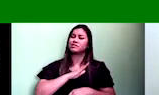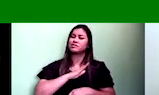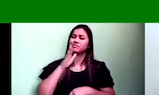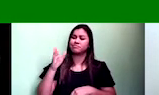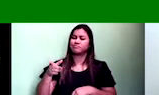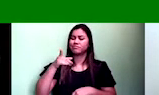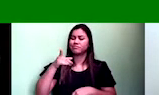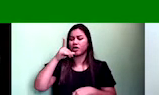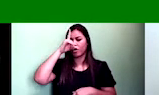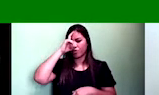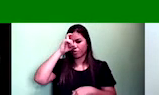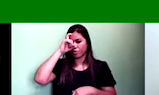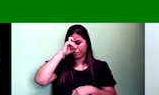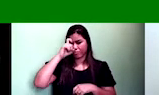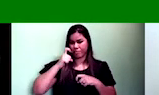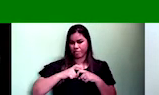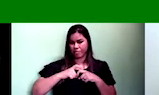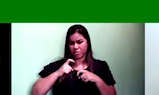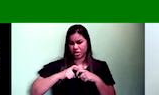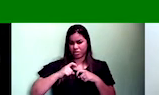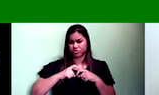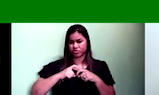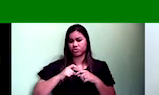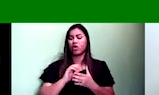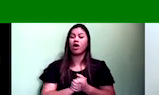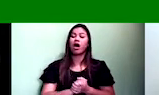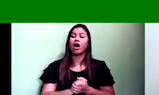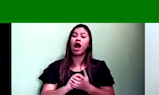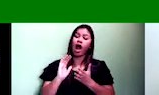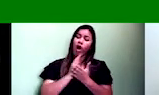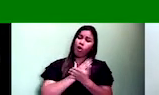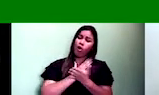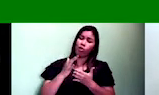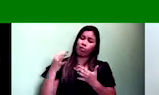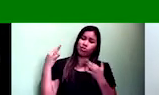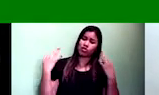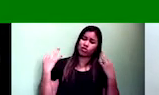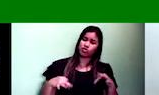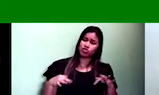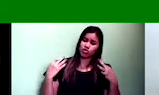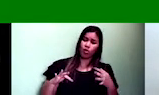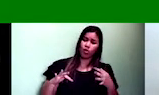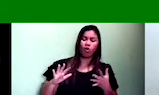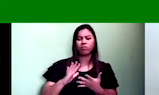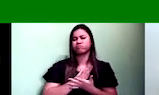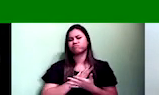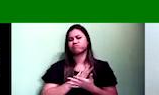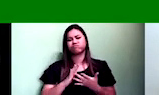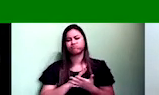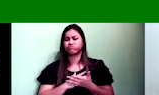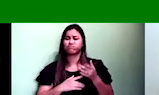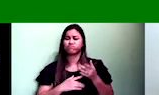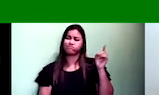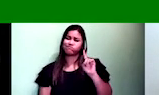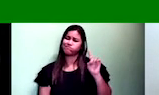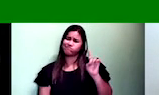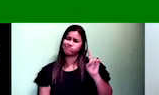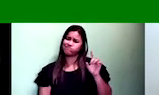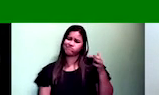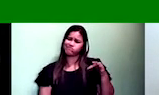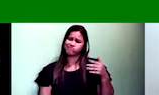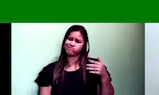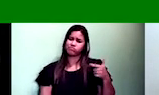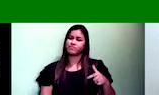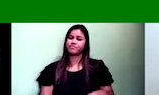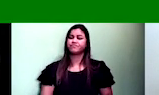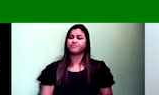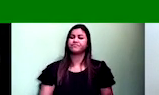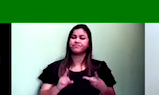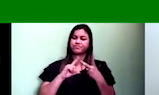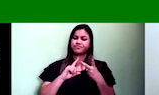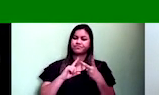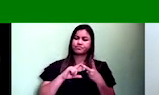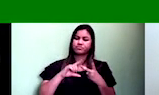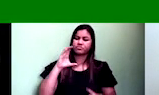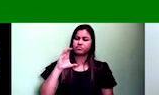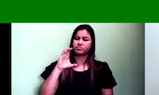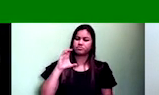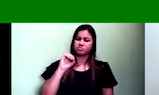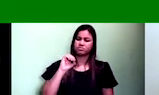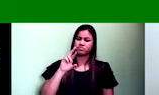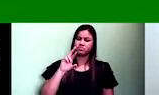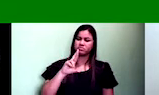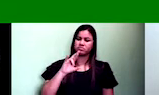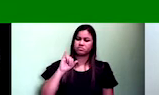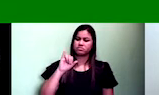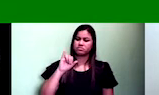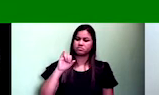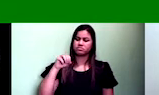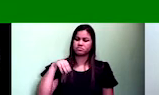essas úlceras, elas podem doer ou não, dependendo da doença causadora. Corrimento. O que é o corrimento?